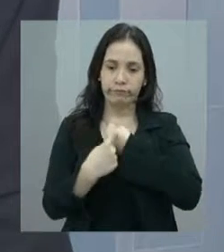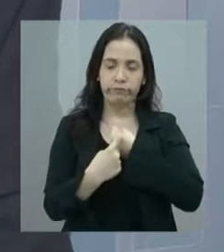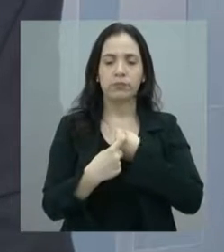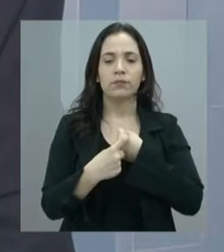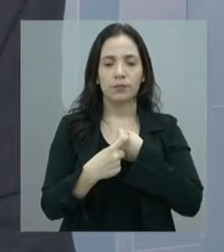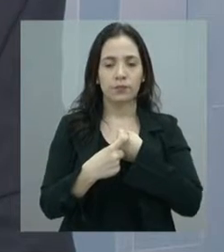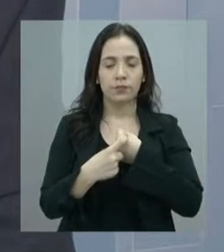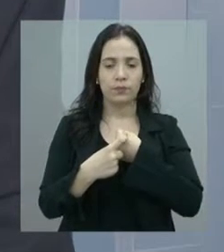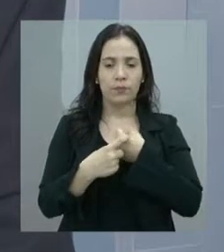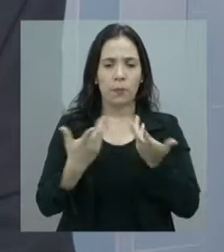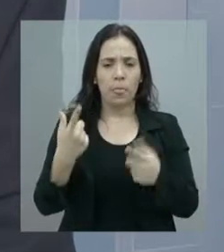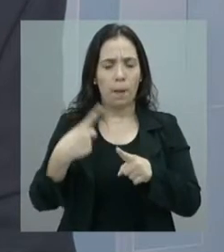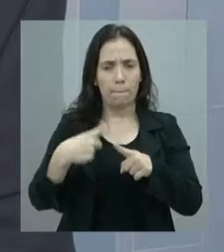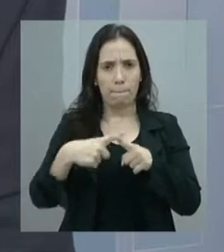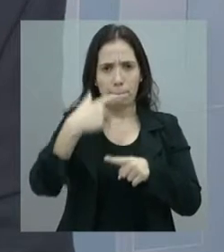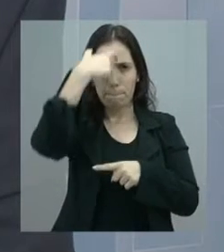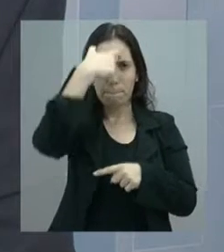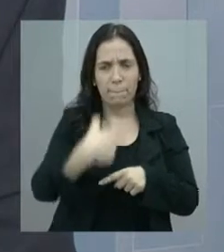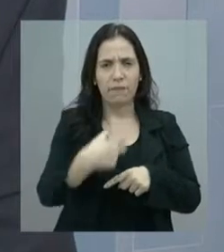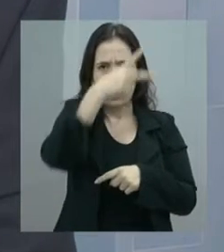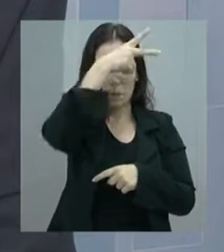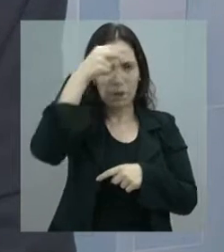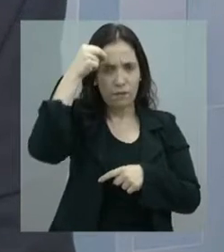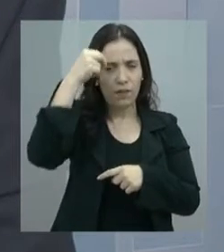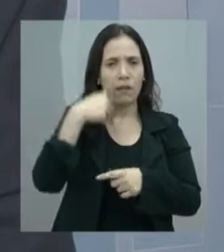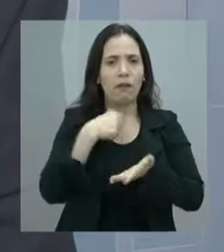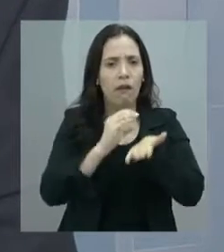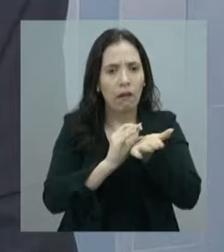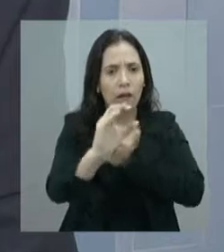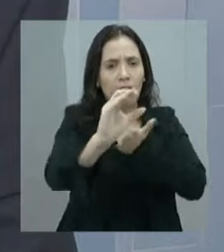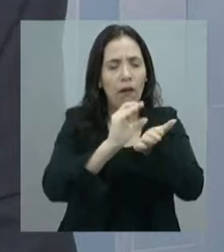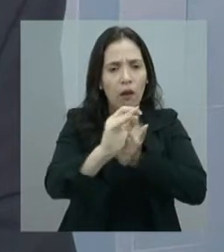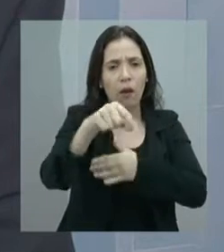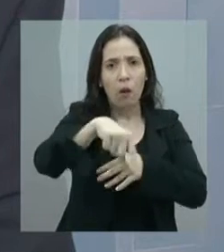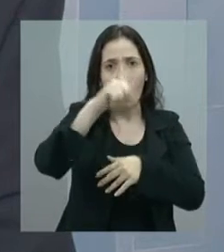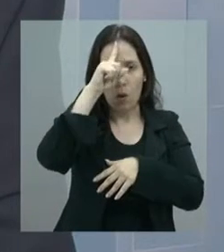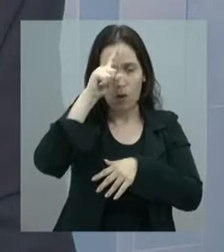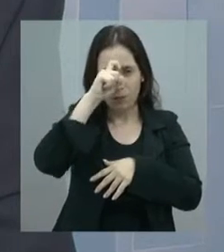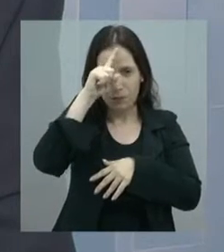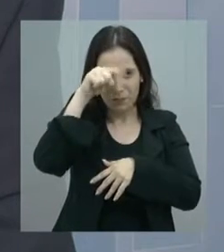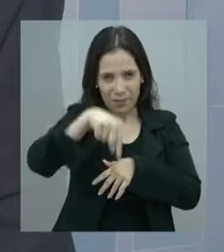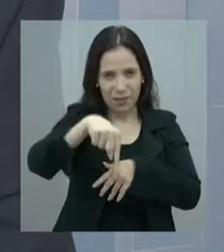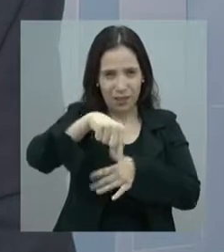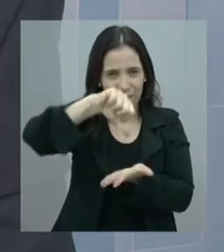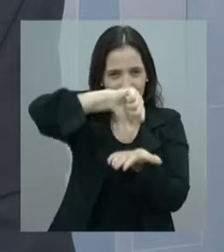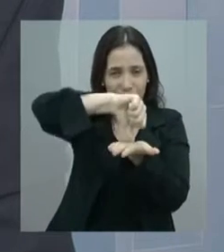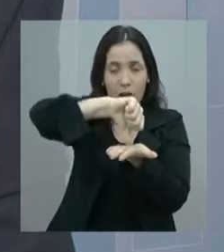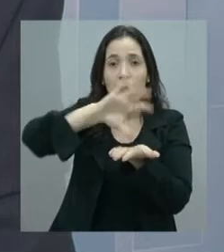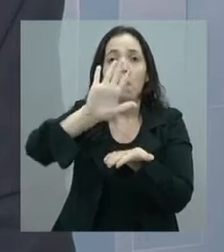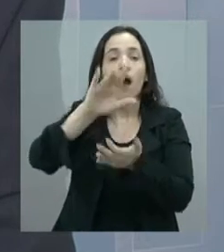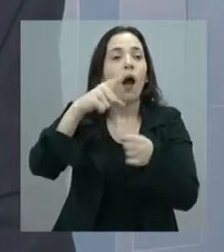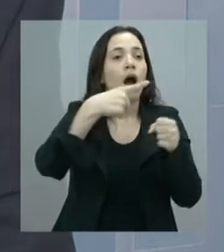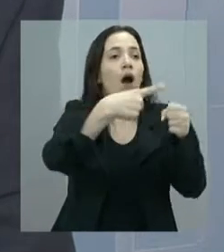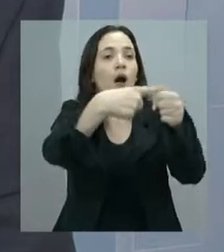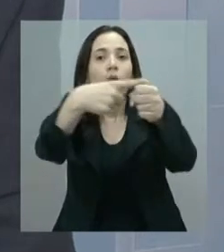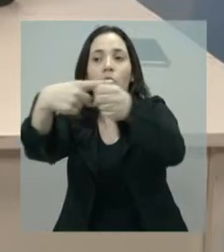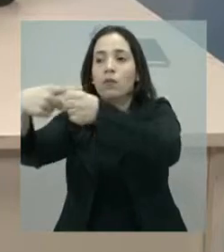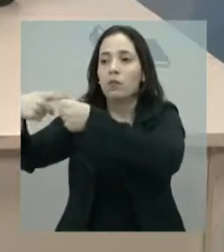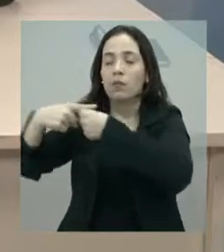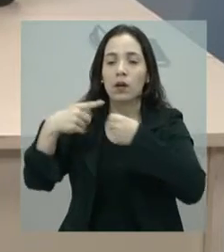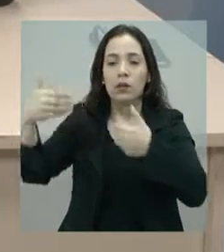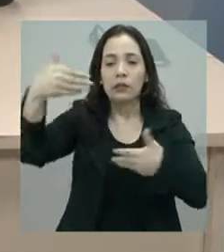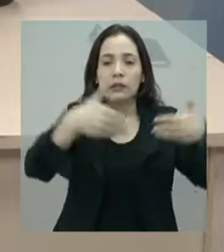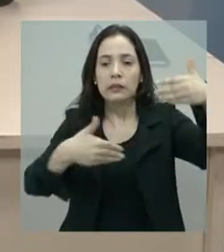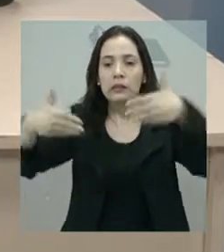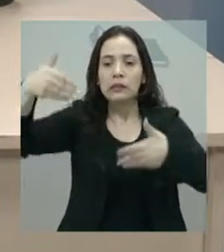Não tinha sentido um prefeito administrando um hospital que é para atender 11 municípios. Ali, nunca havia aquela compensação.